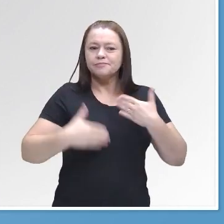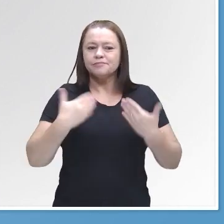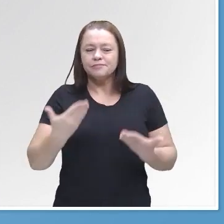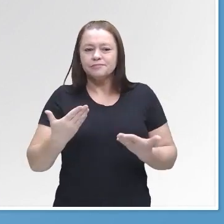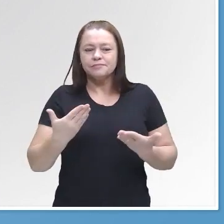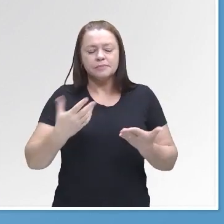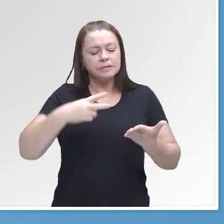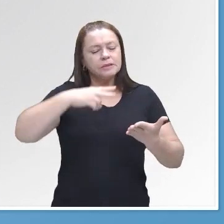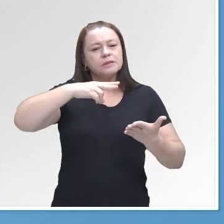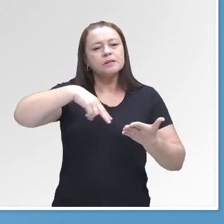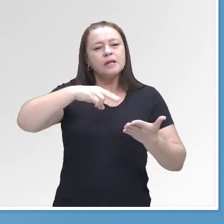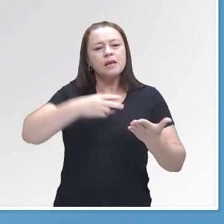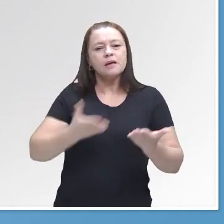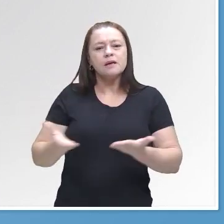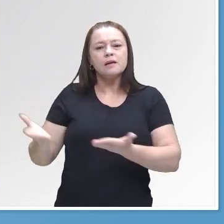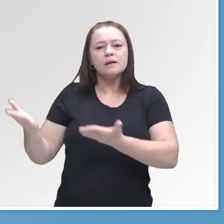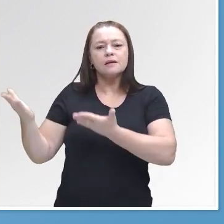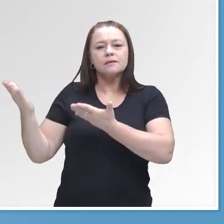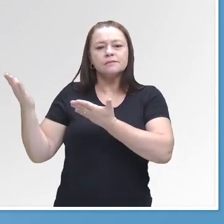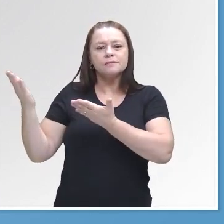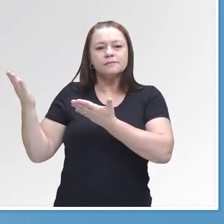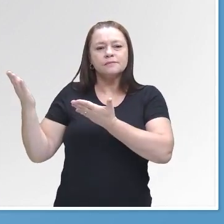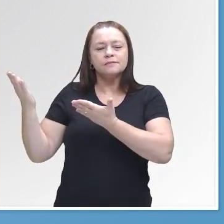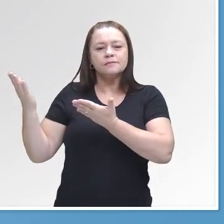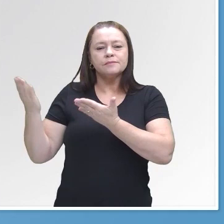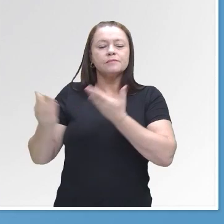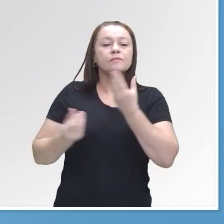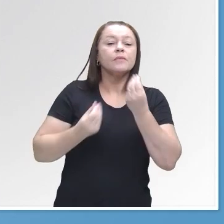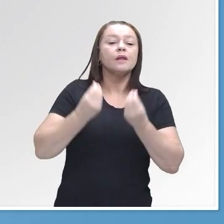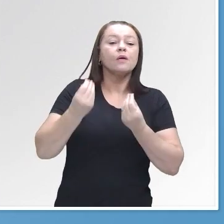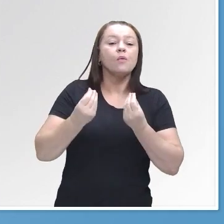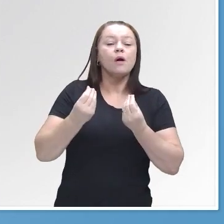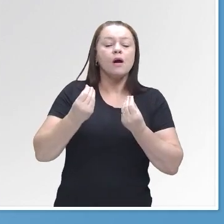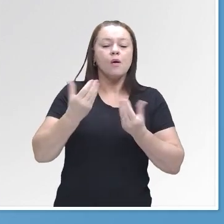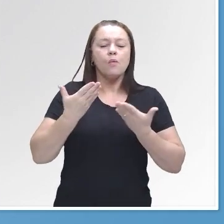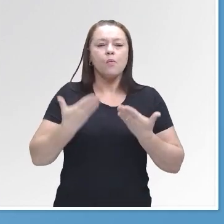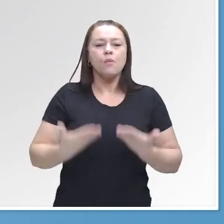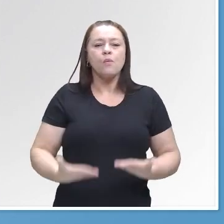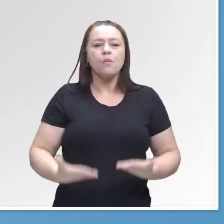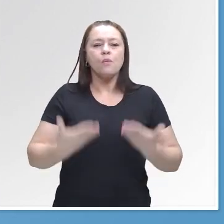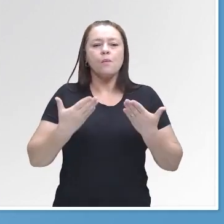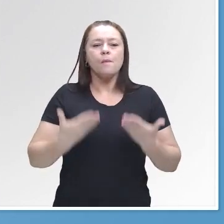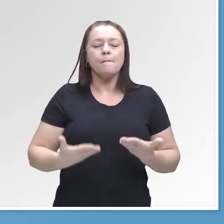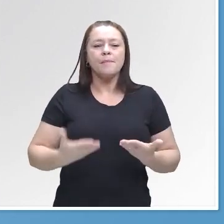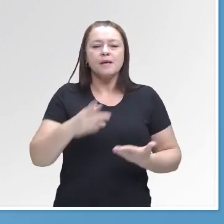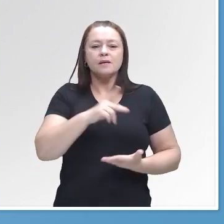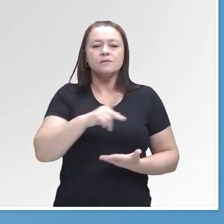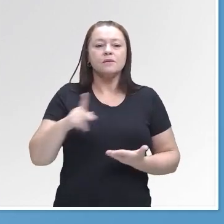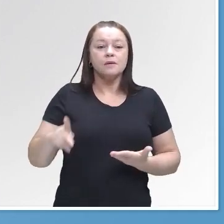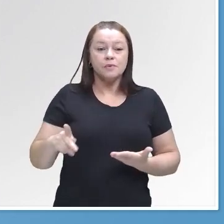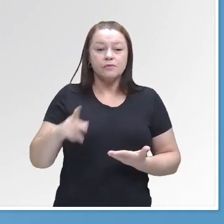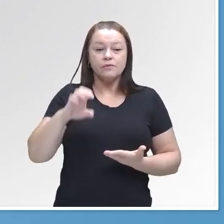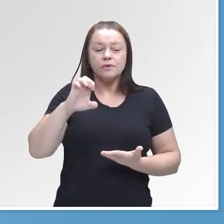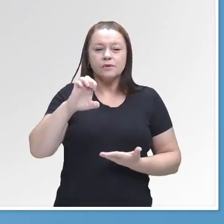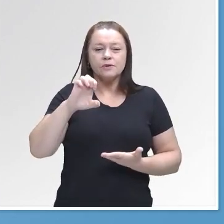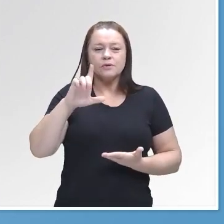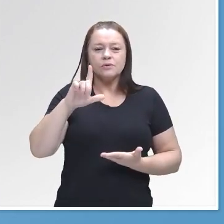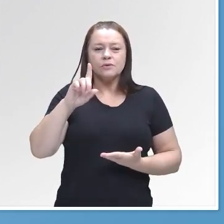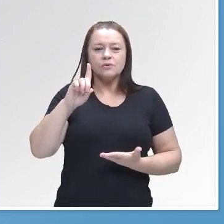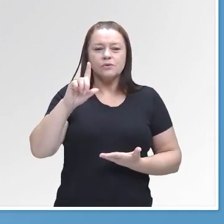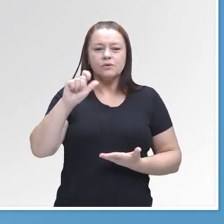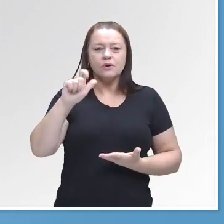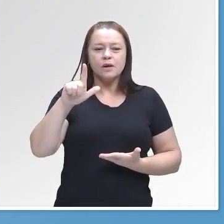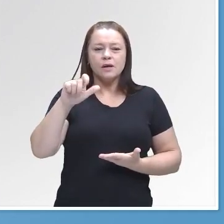Leia na balança a massa de Edla e escreva: leia na balança